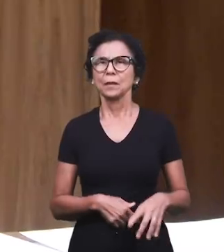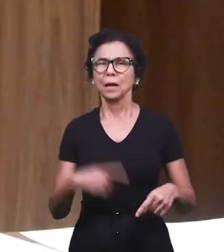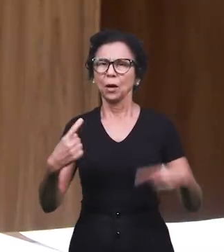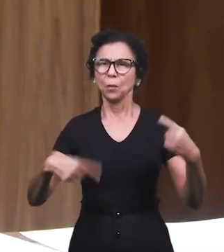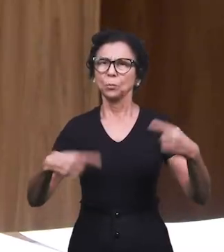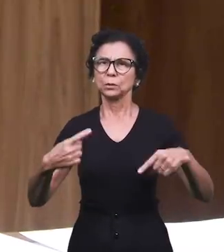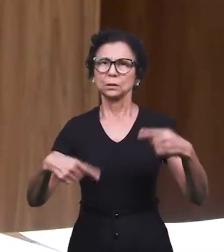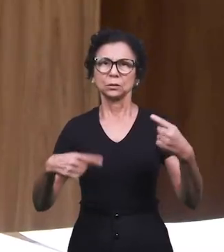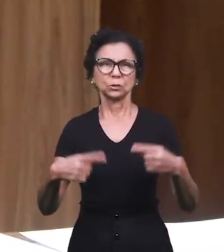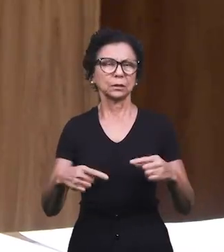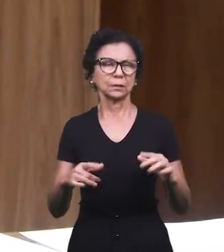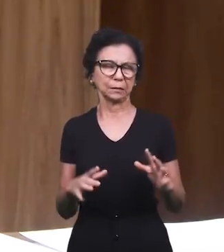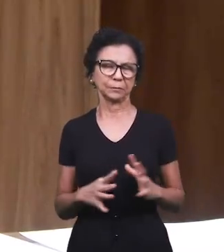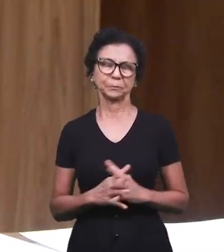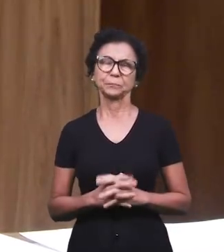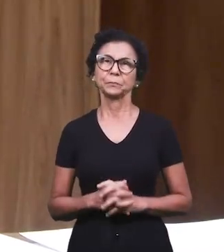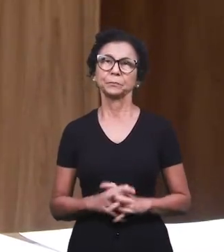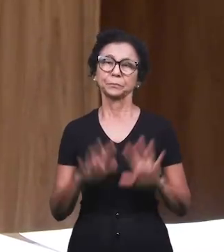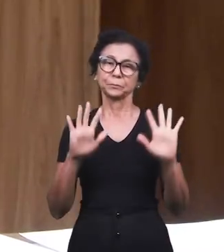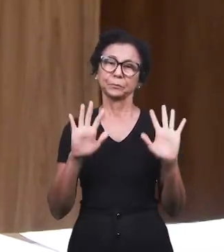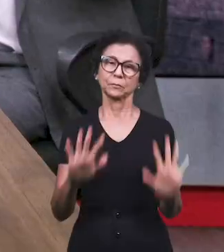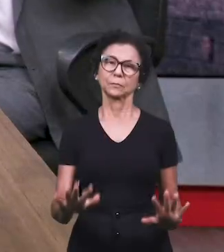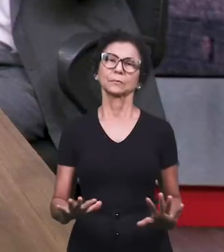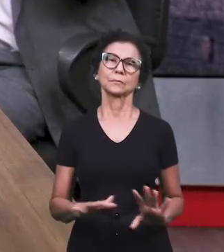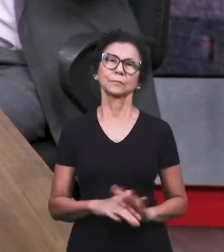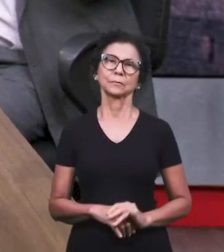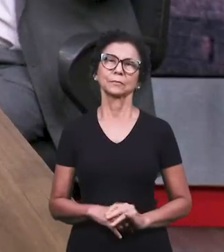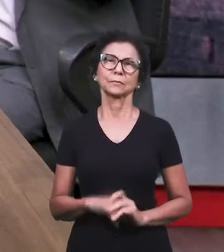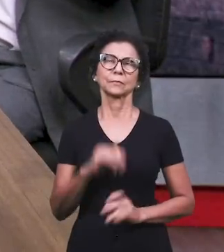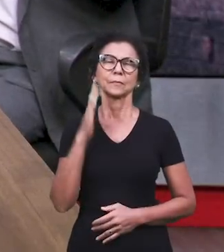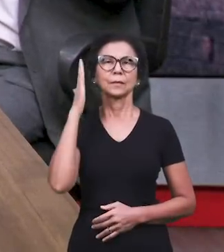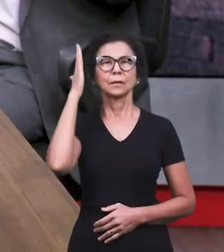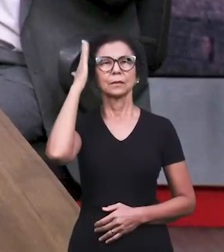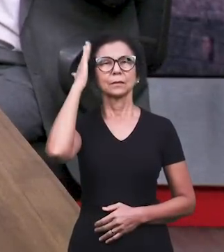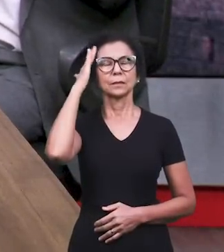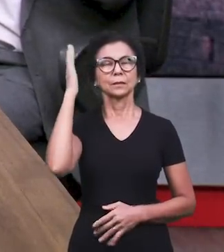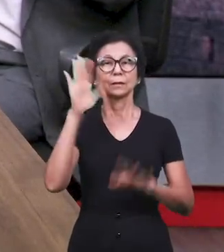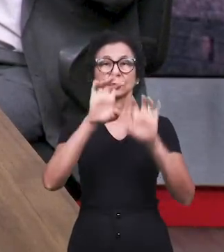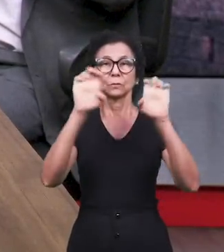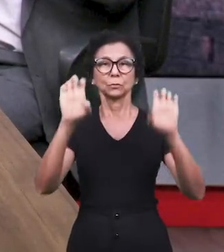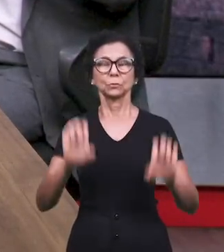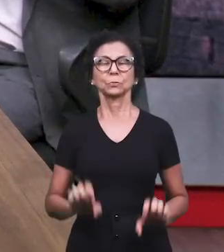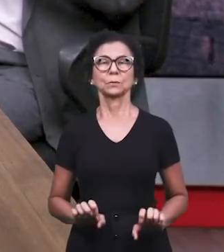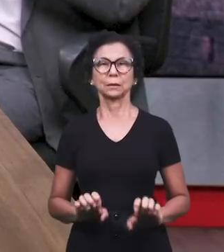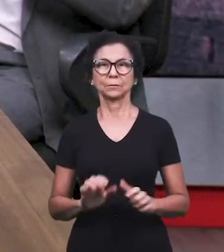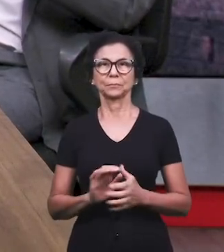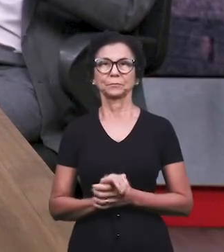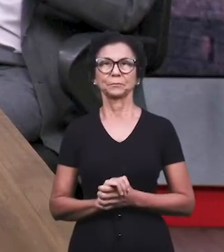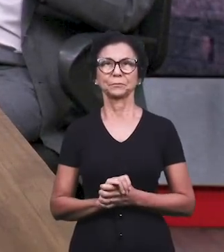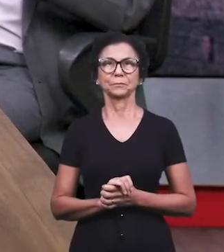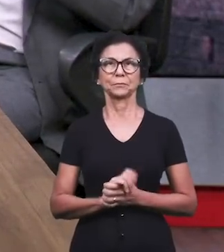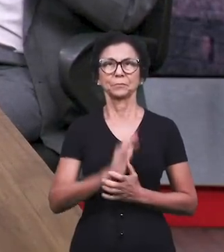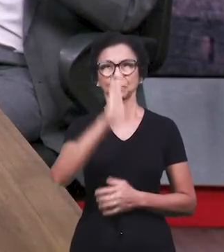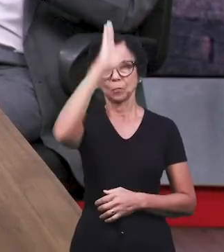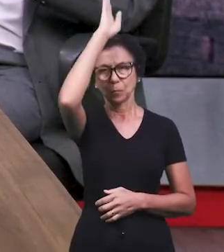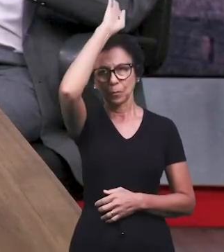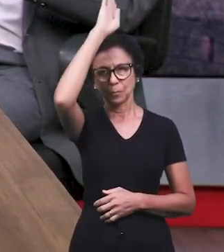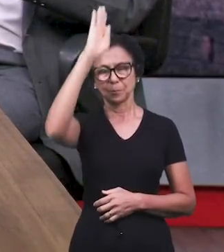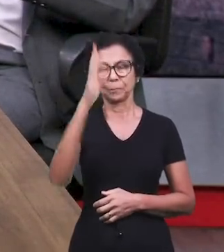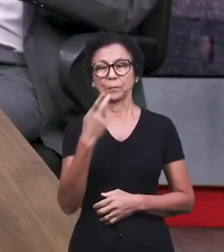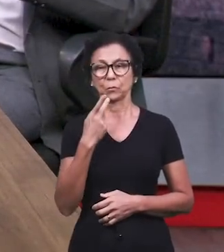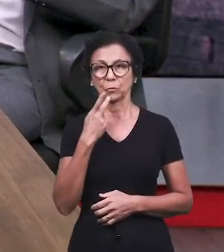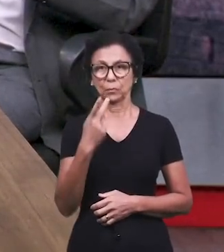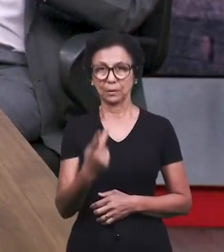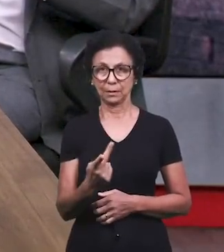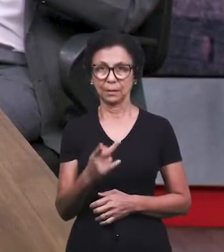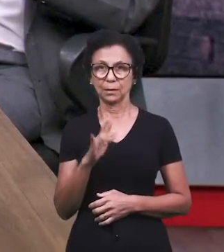dos romanos, né? Política dos romanos. Então, olha só para entender a estrutura do Império Romano. Aliás, vou mencionar